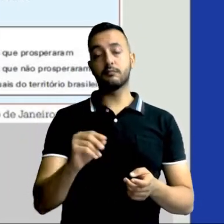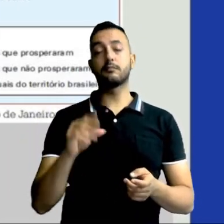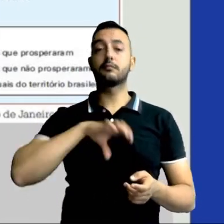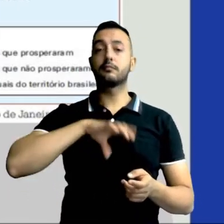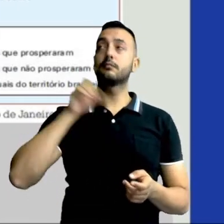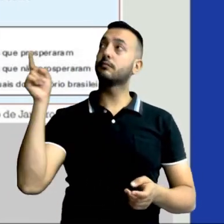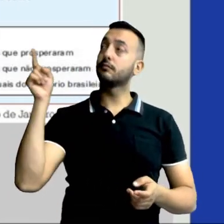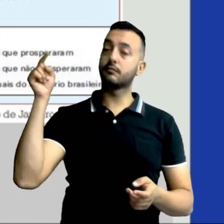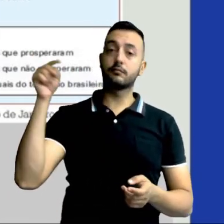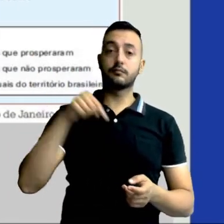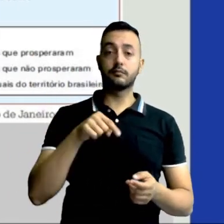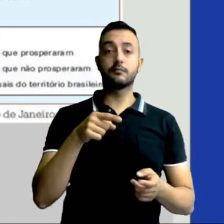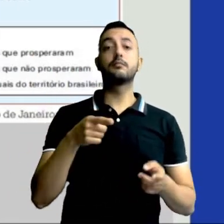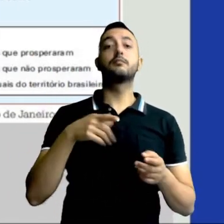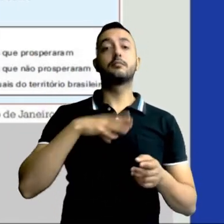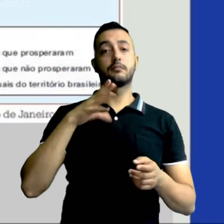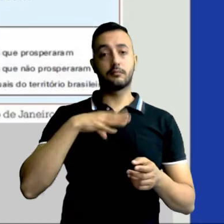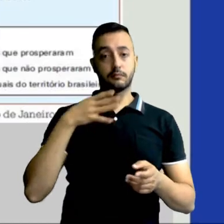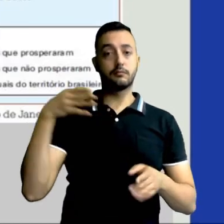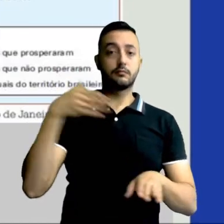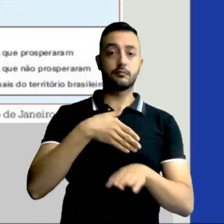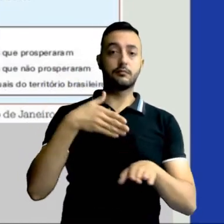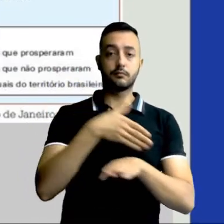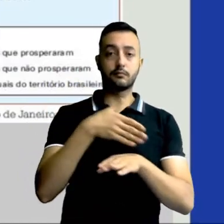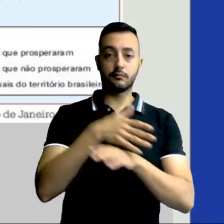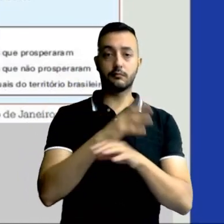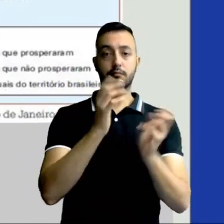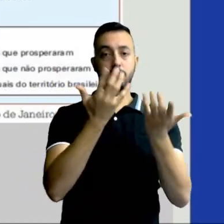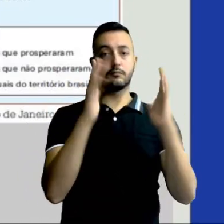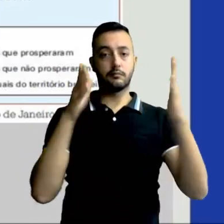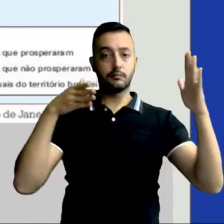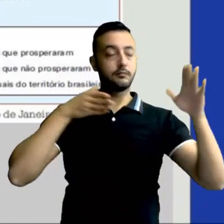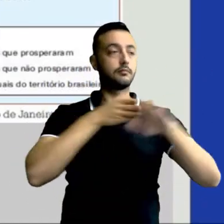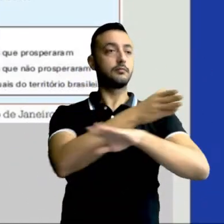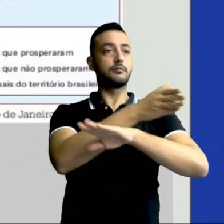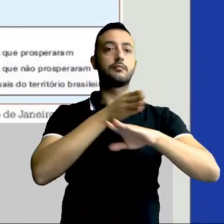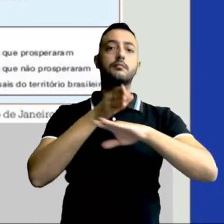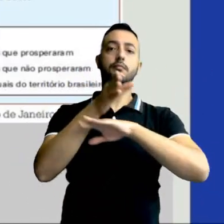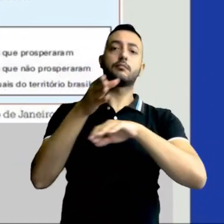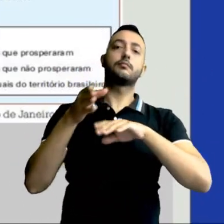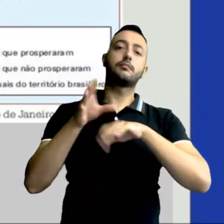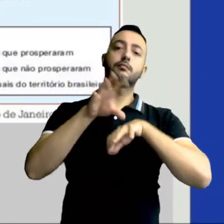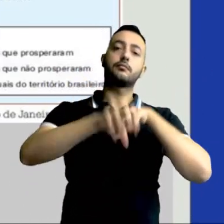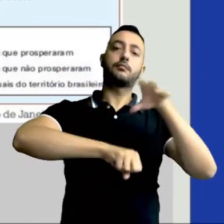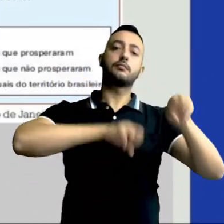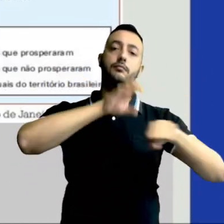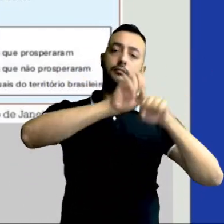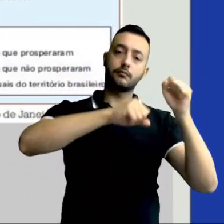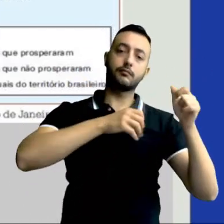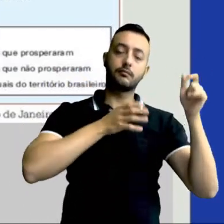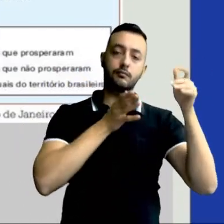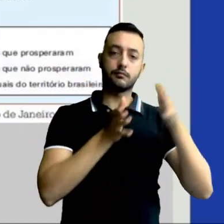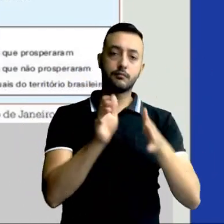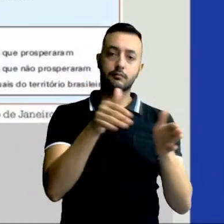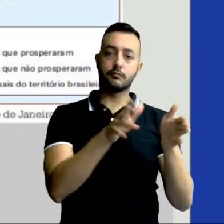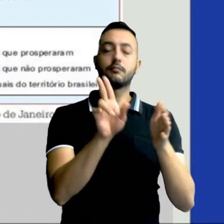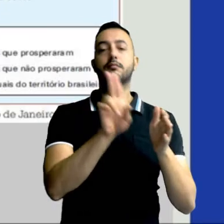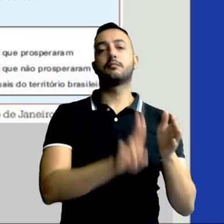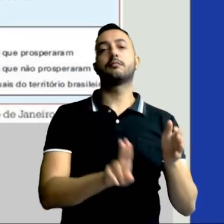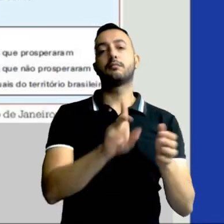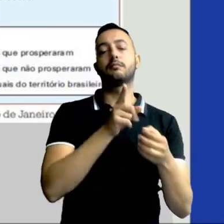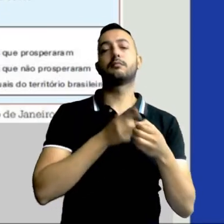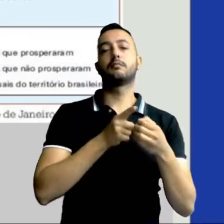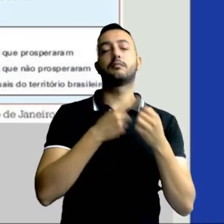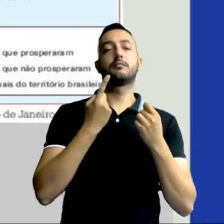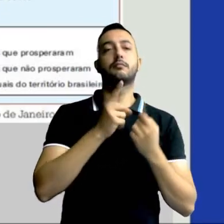deram início ao desbravamento das nossas matas e exploração das nossas riquezas e o caminho utilizado era